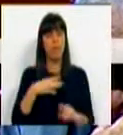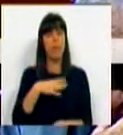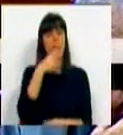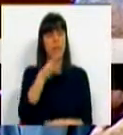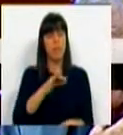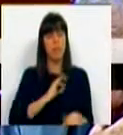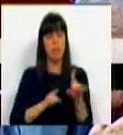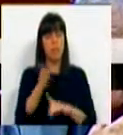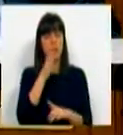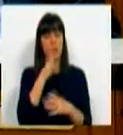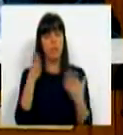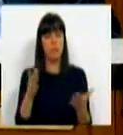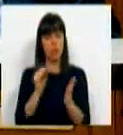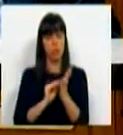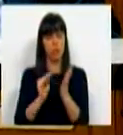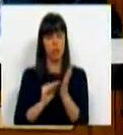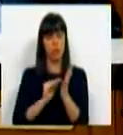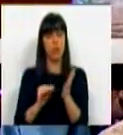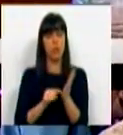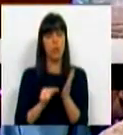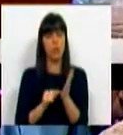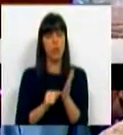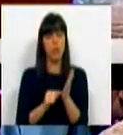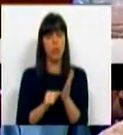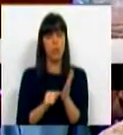dizer-lhe, Sr. Deputado, que o que está escrito